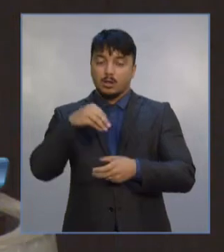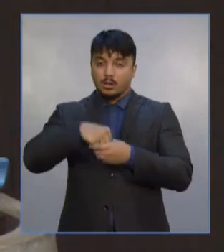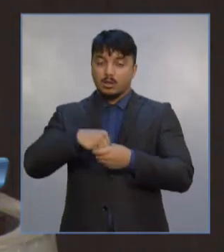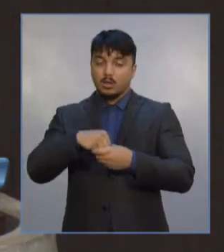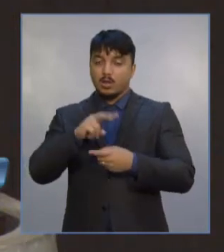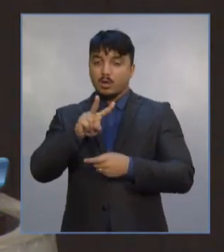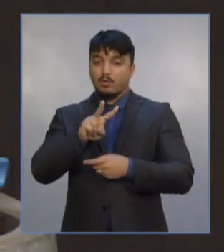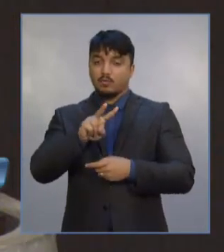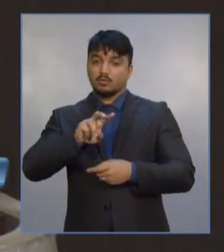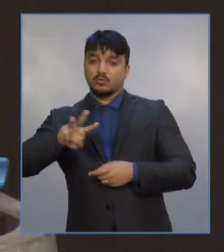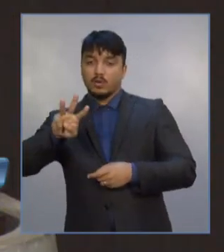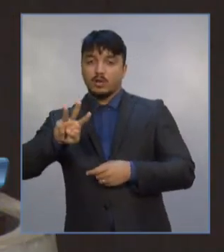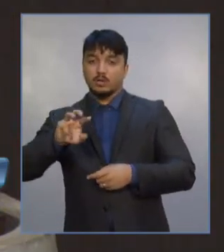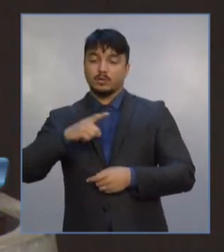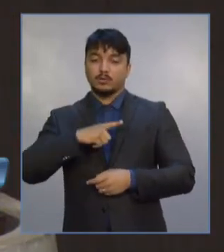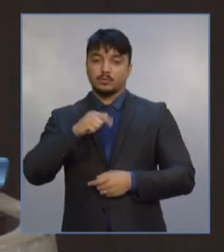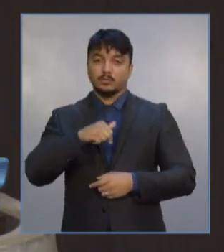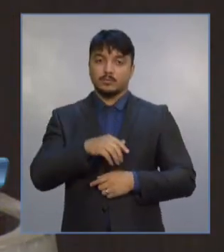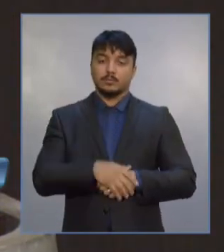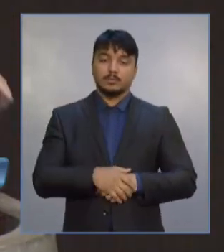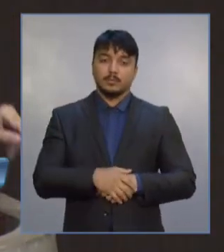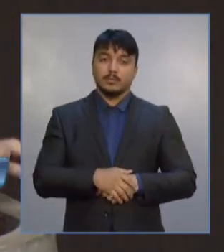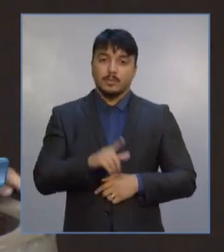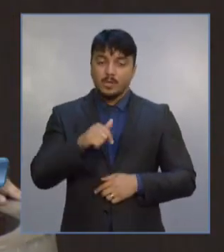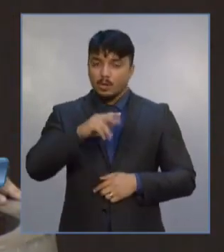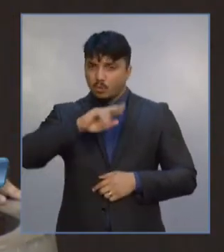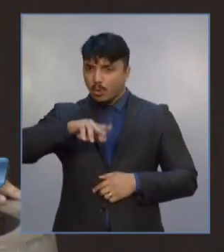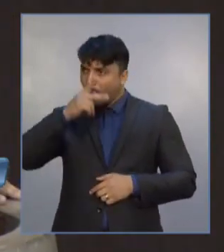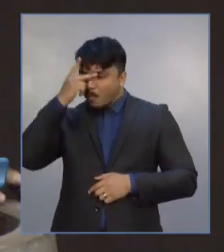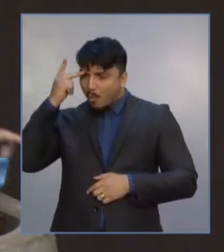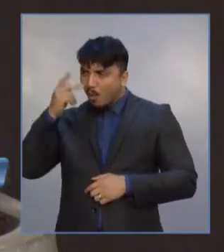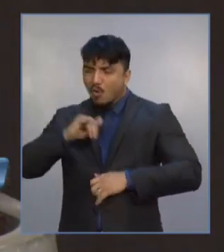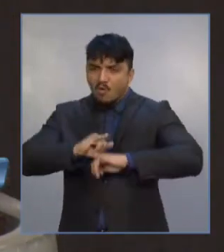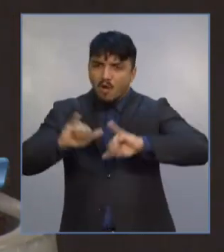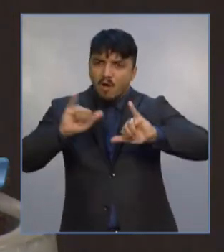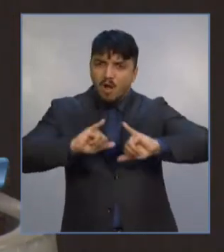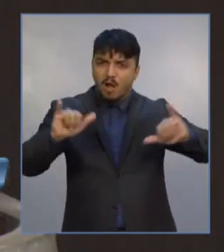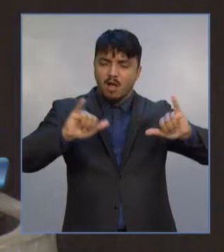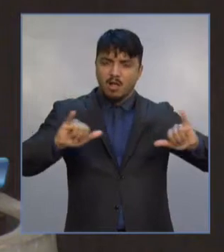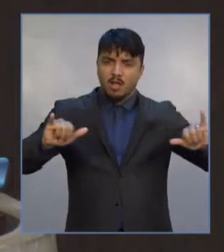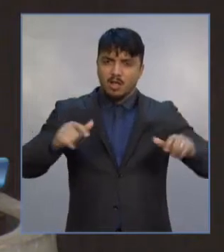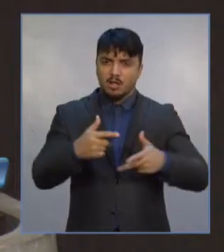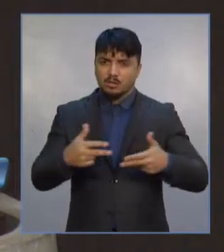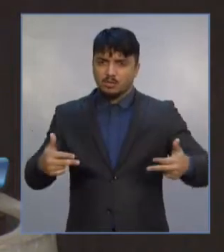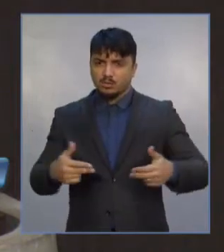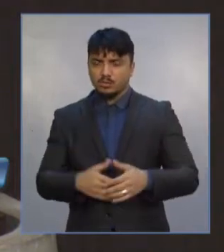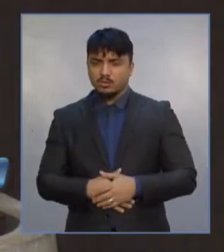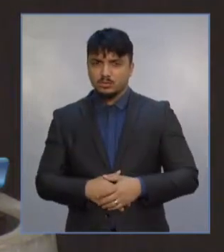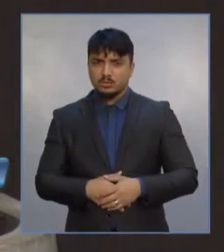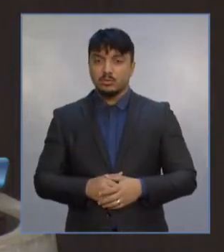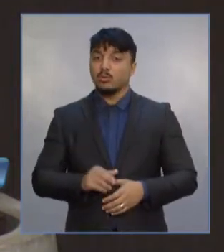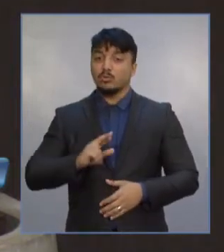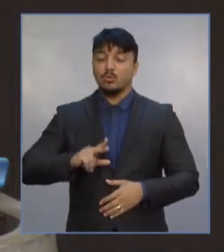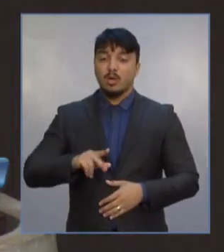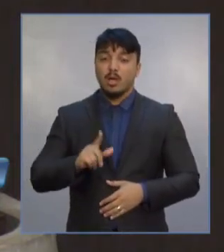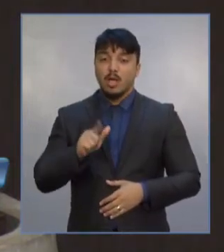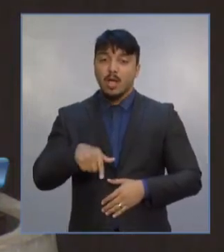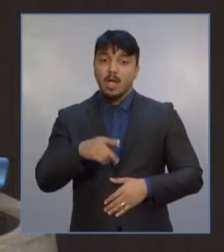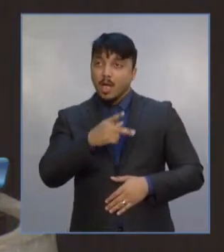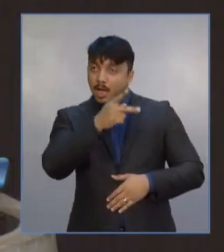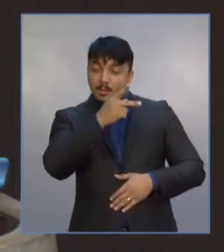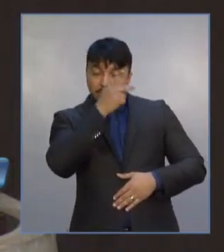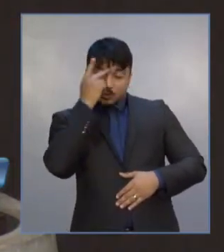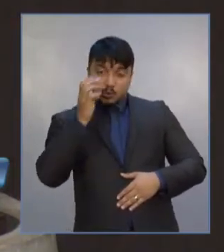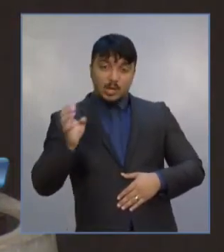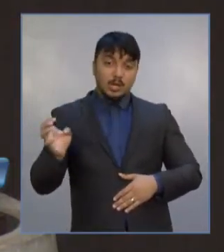própria fábrica. Não foi o povo que operou o golpe. Foi de